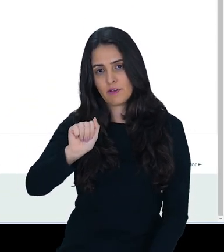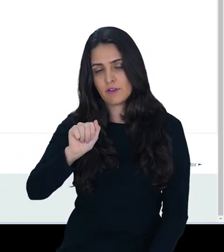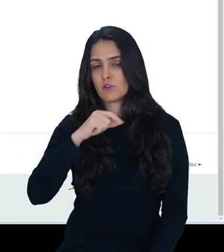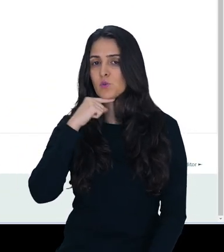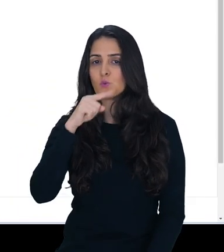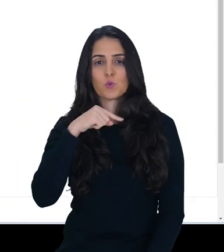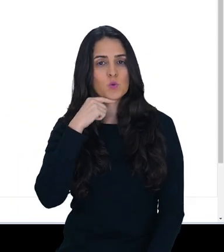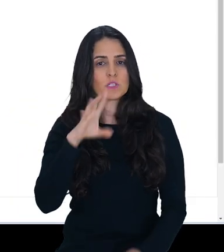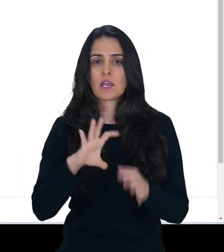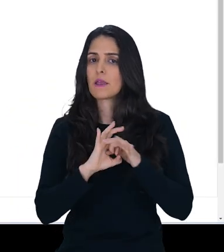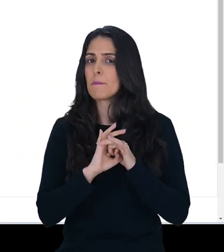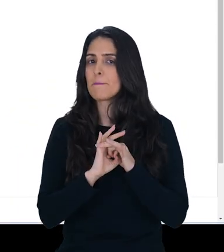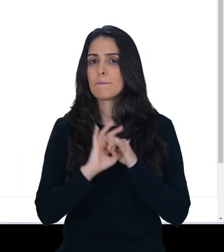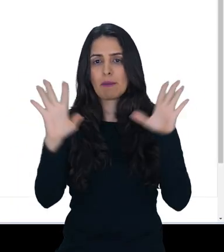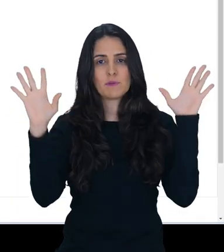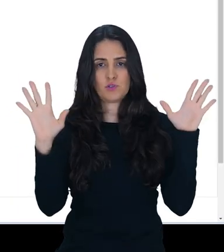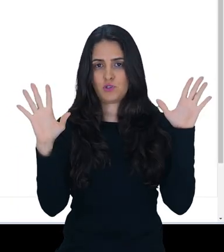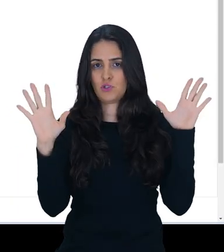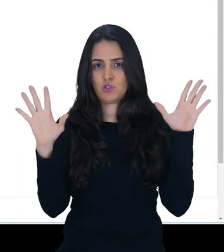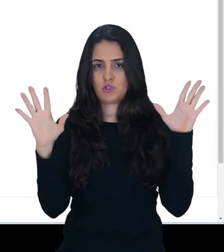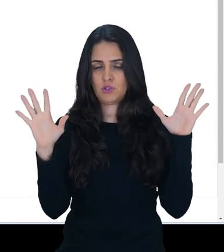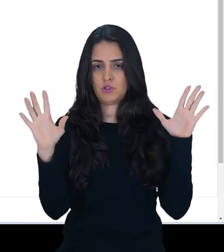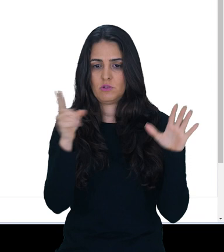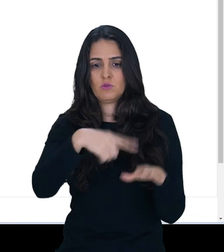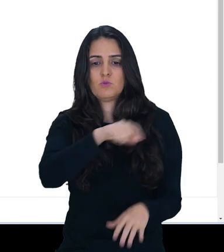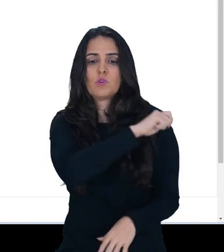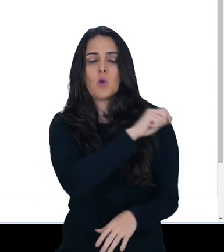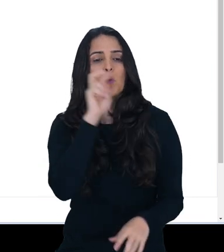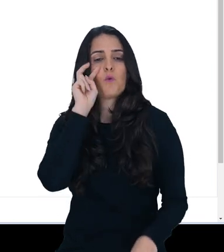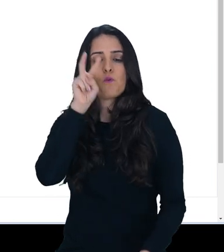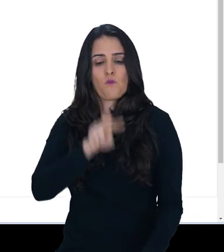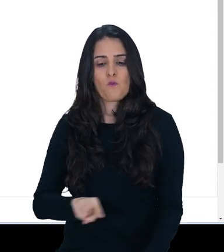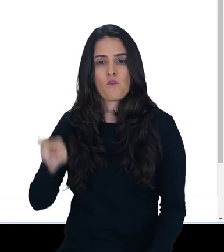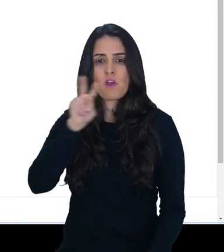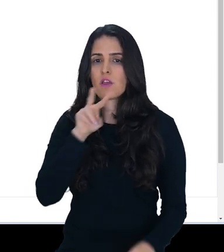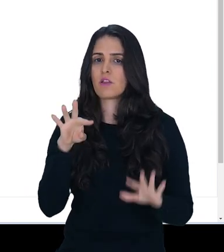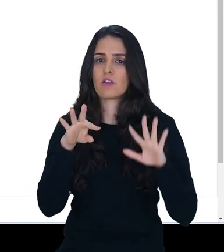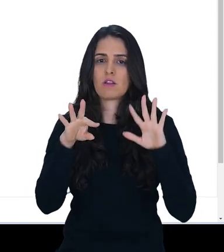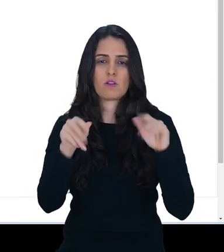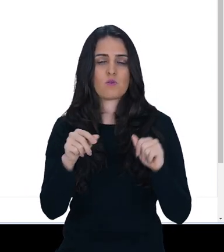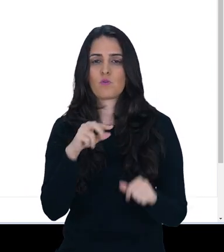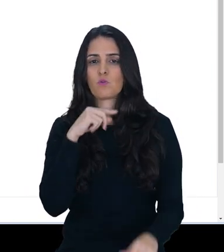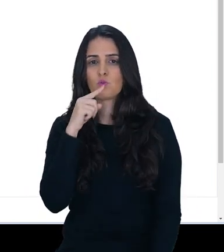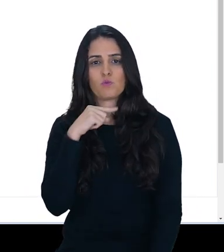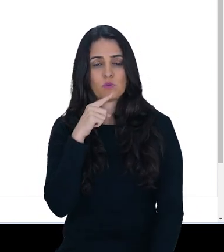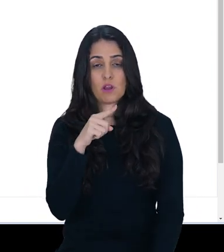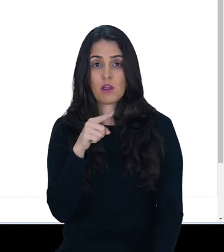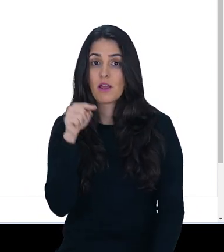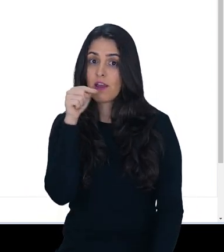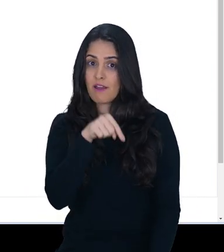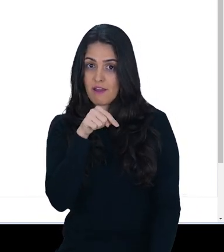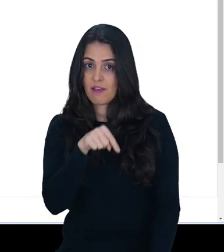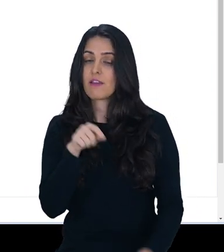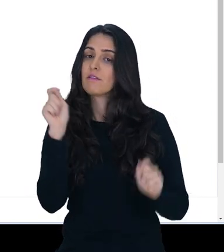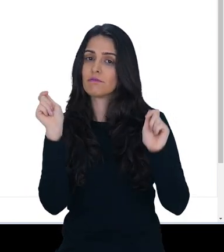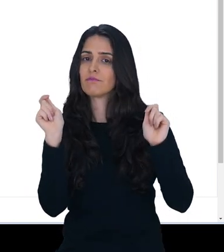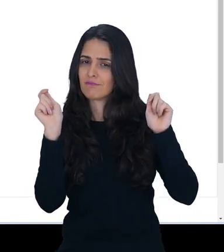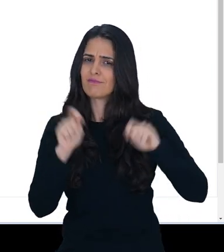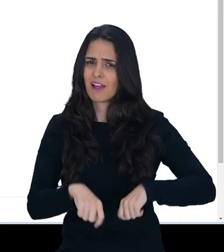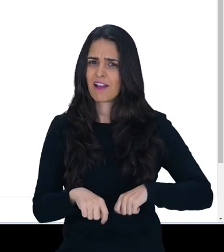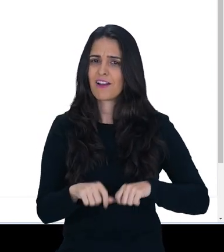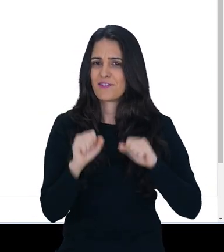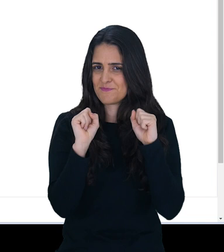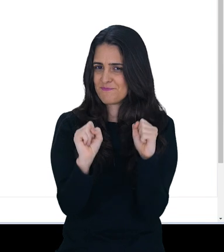não consegue permitir a visualização entre os colegas entre os pares e aqui nesse caso você consegue